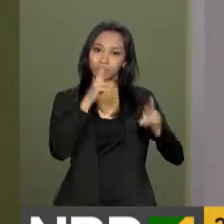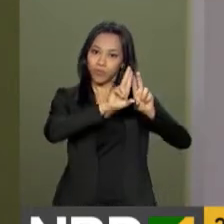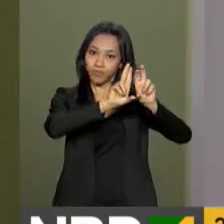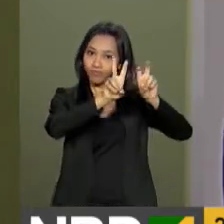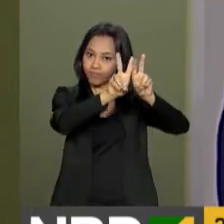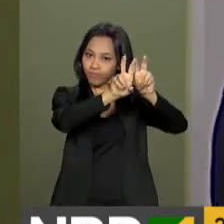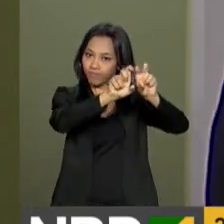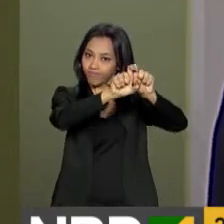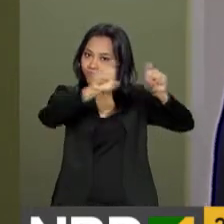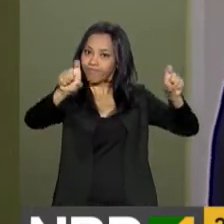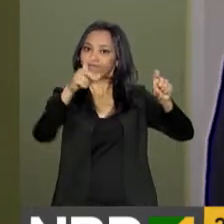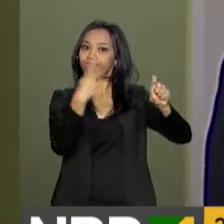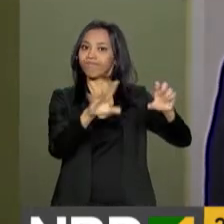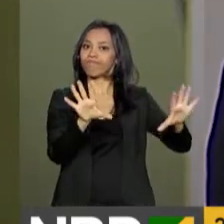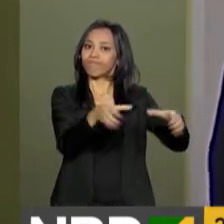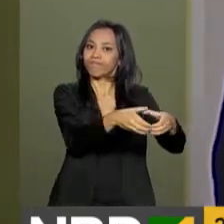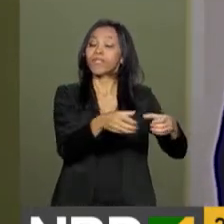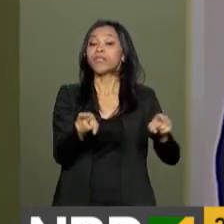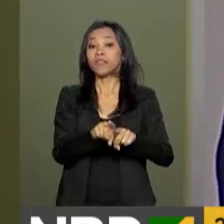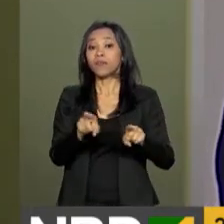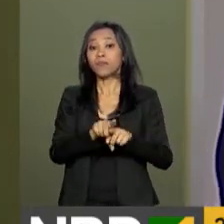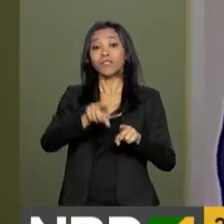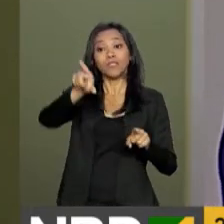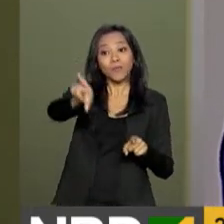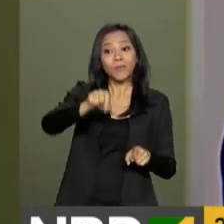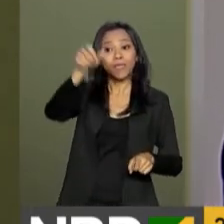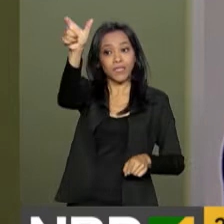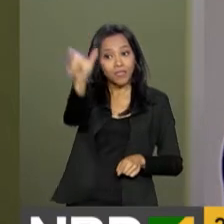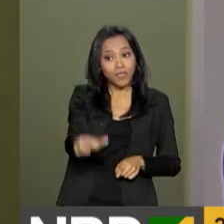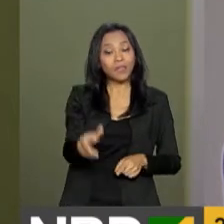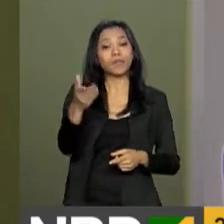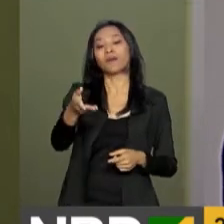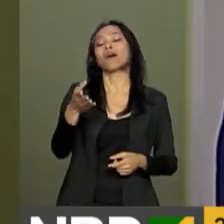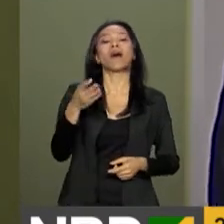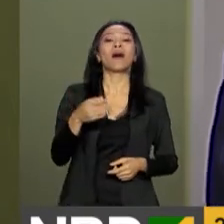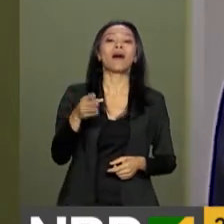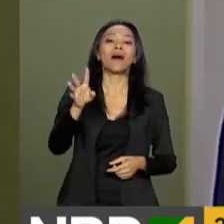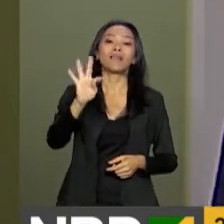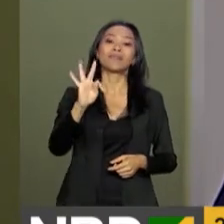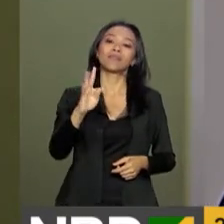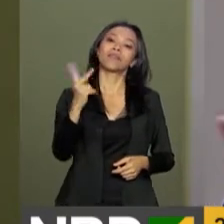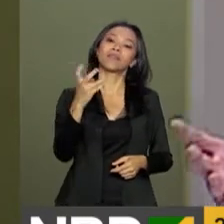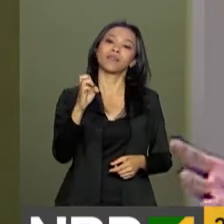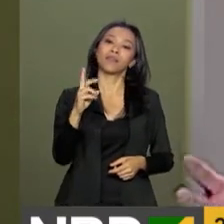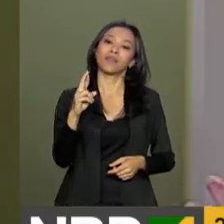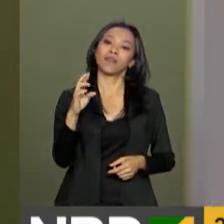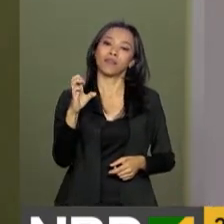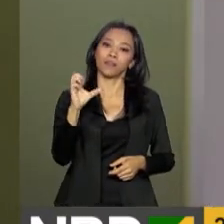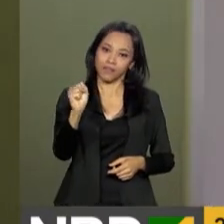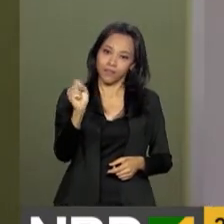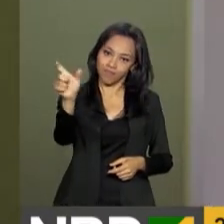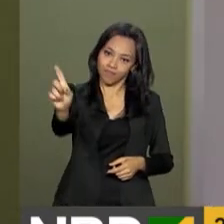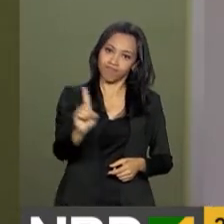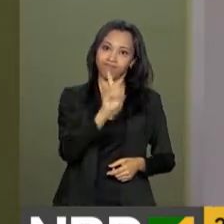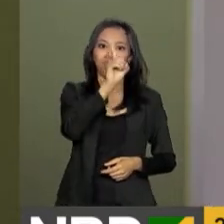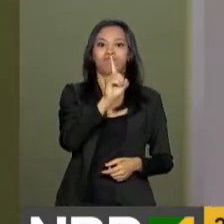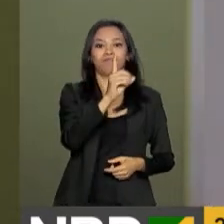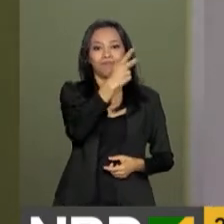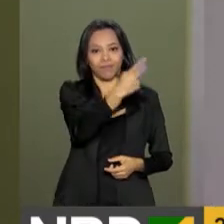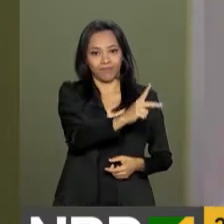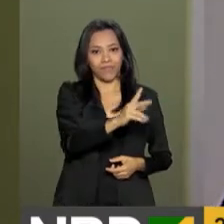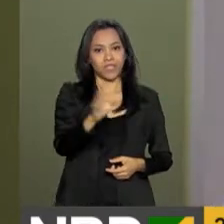da tarifa embaixadora teresa quintela que fez aqui um belíssimo é